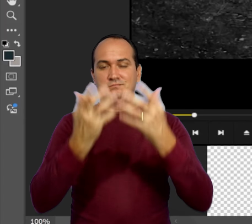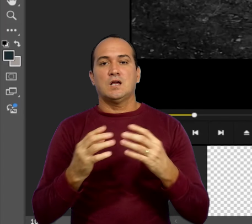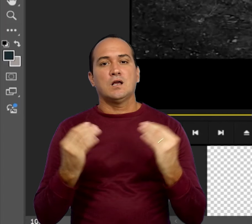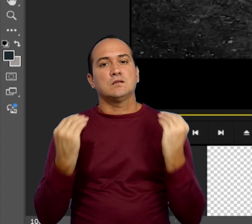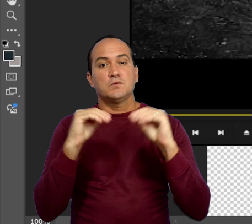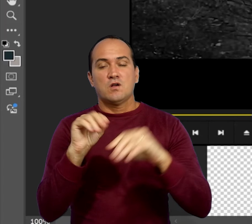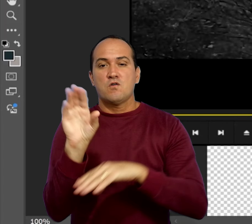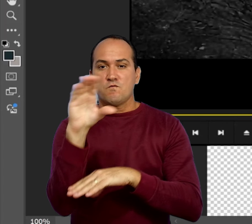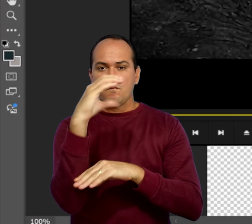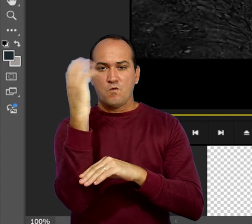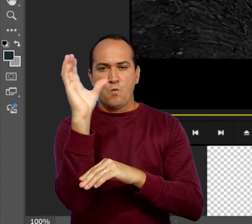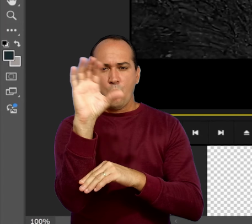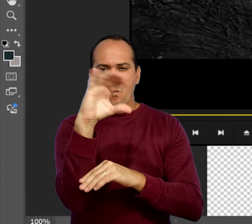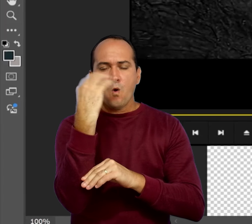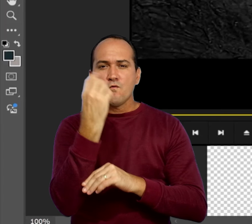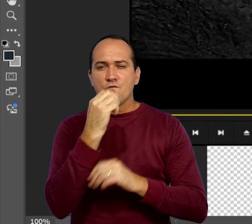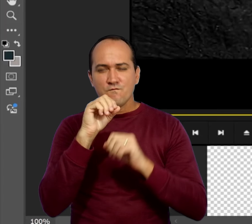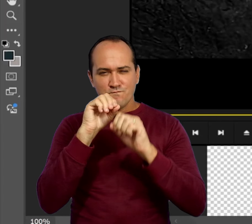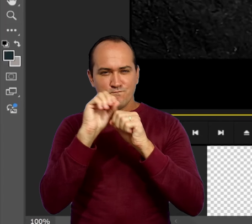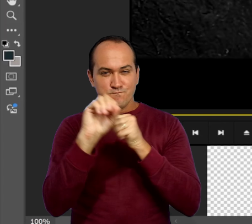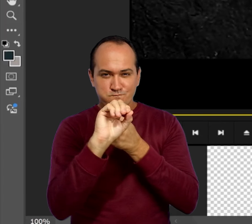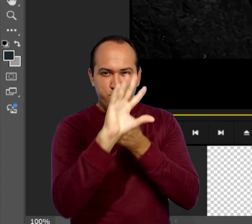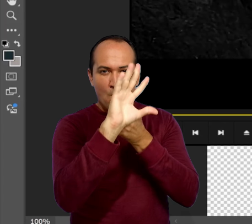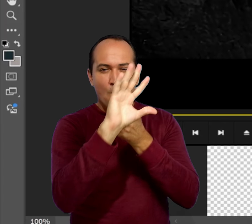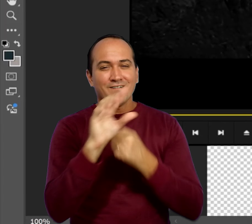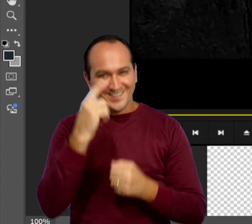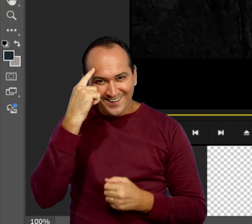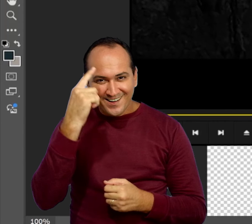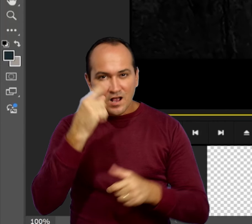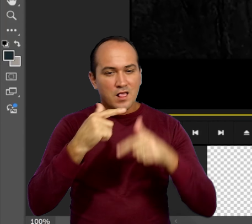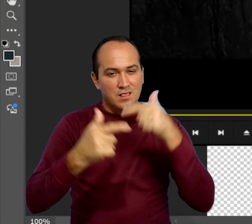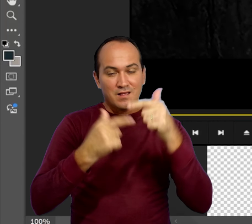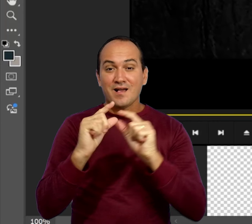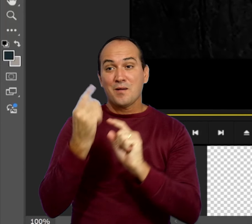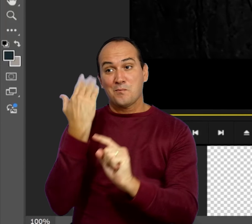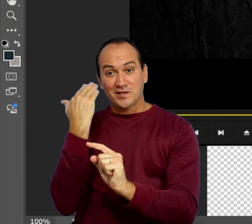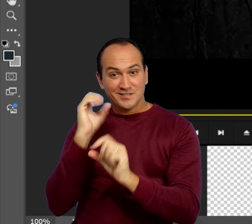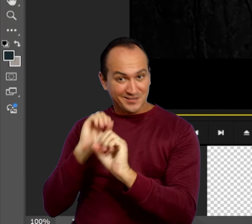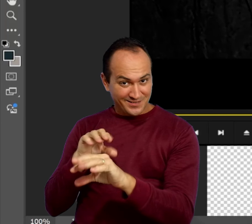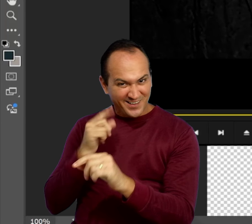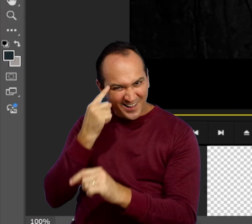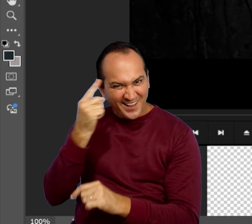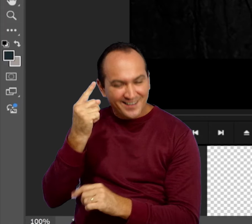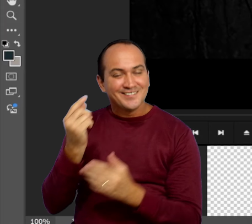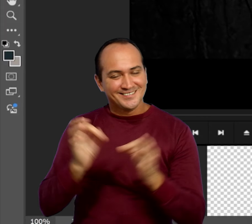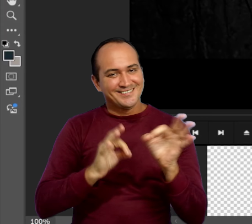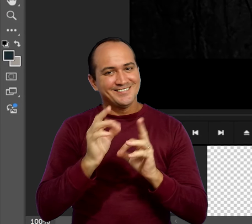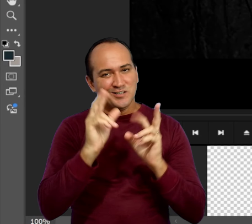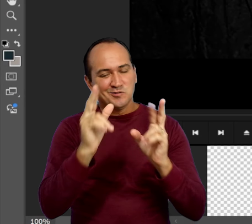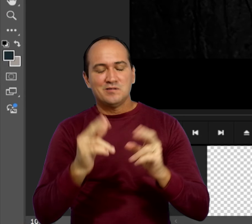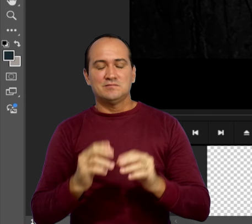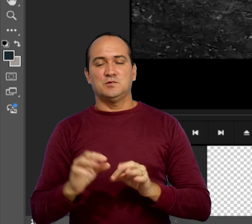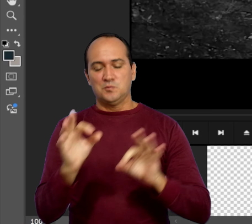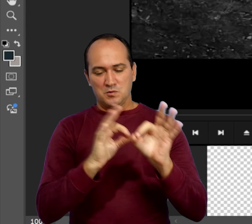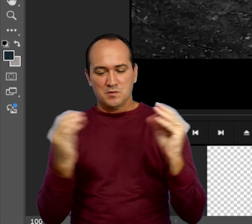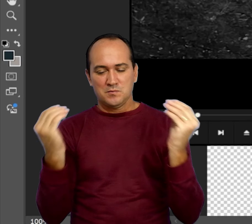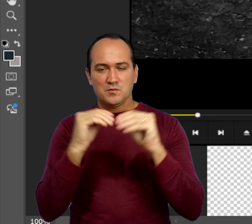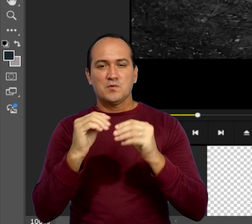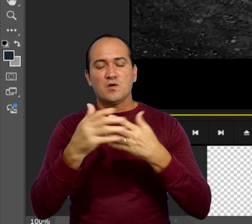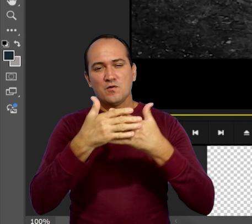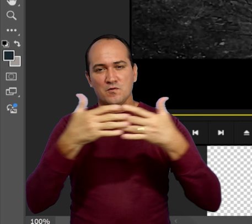inserido esse farol usando a mesma técnica que a gente já tinha trabalhado na aula passada, certo? Então, para completar, eu